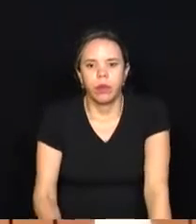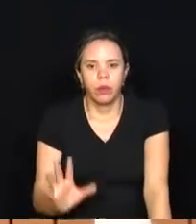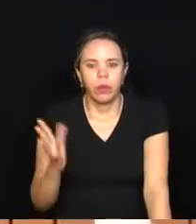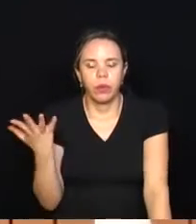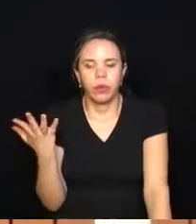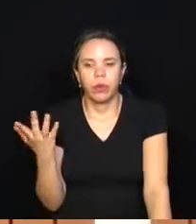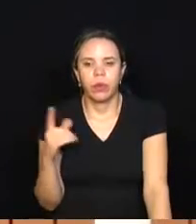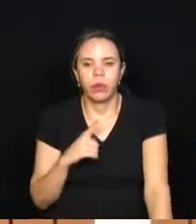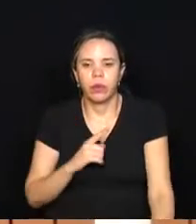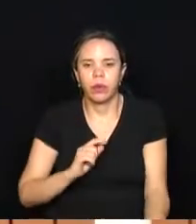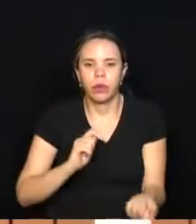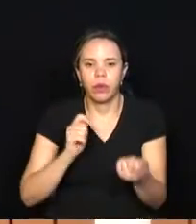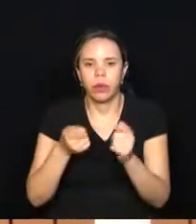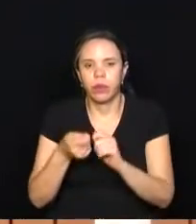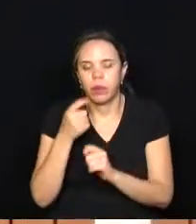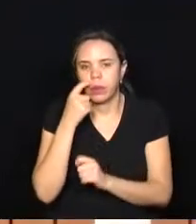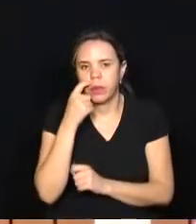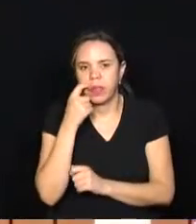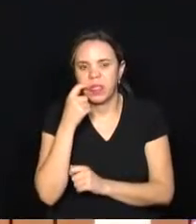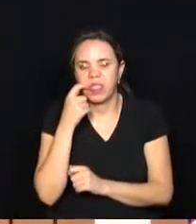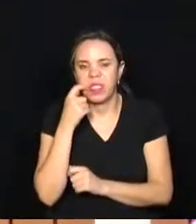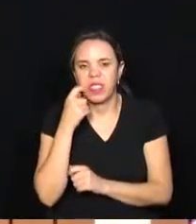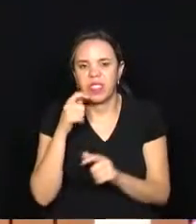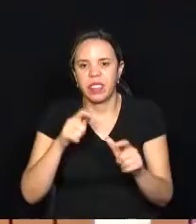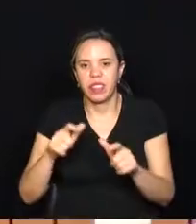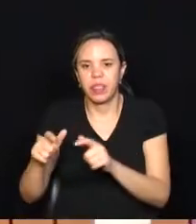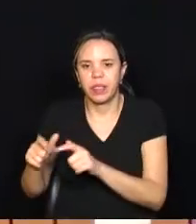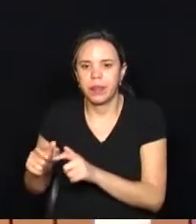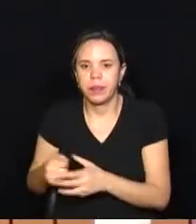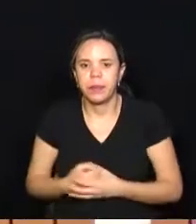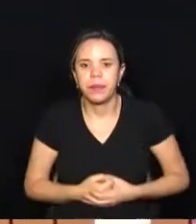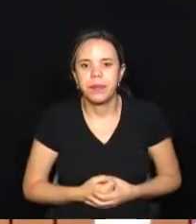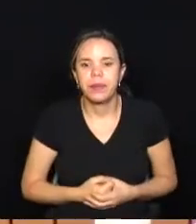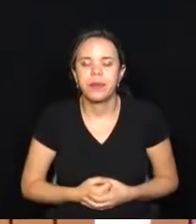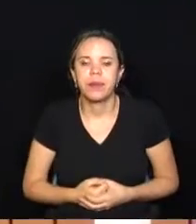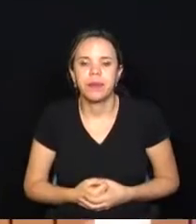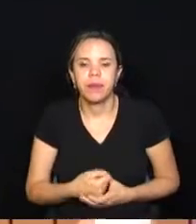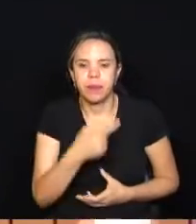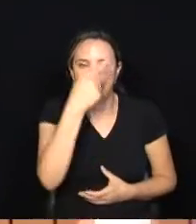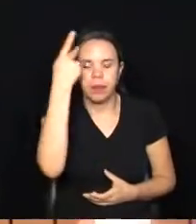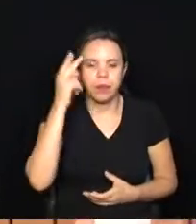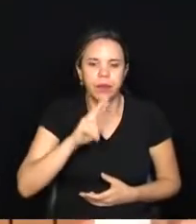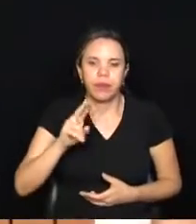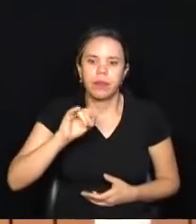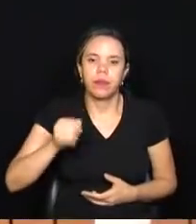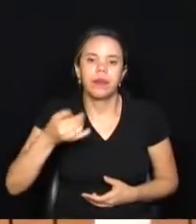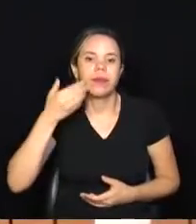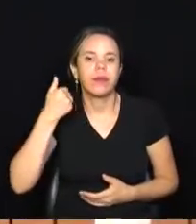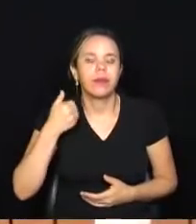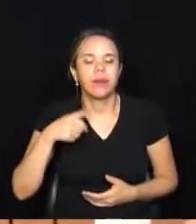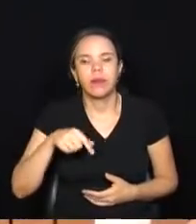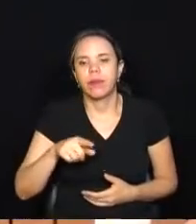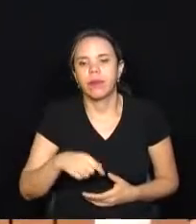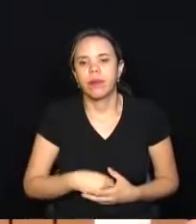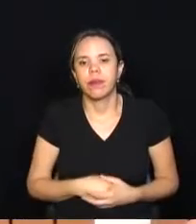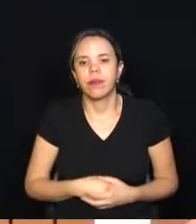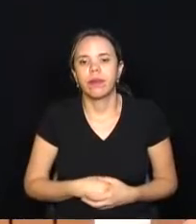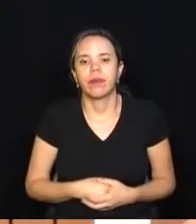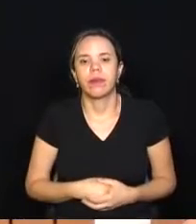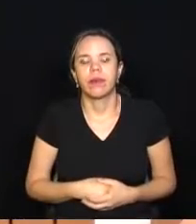você tem que adequar, né, esse espaço físico, né, para essas pessoas que vão